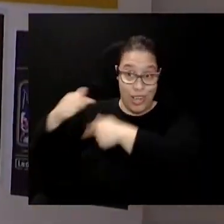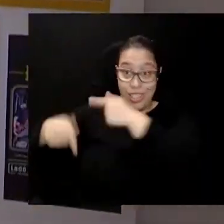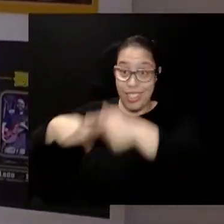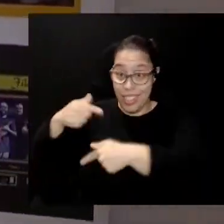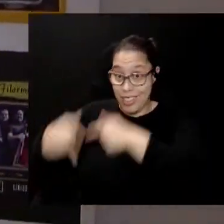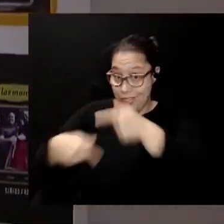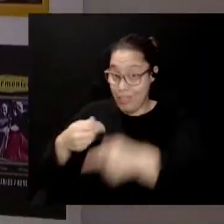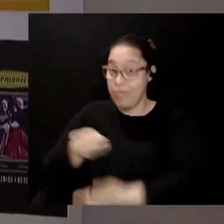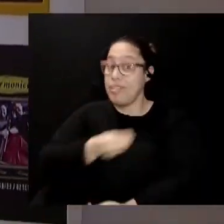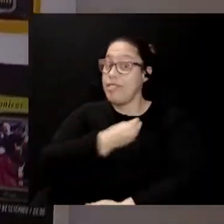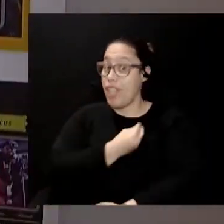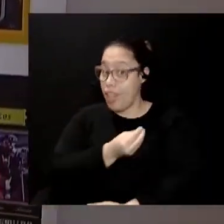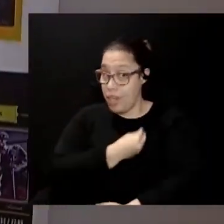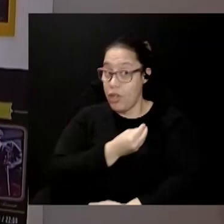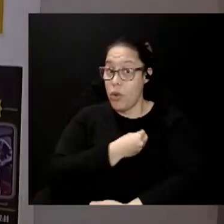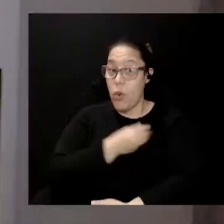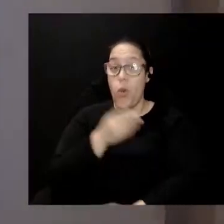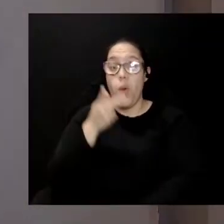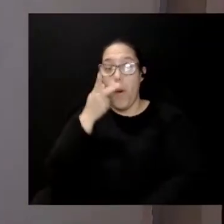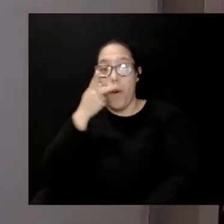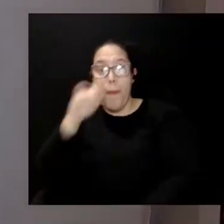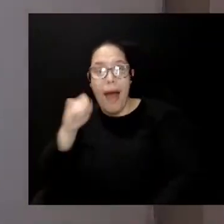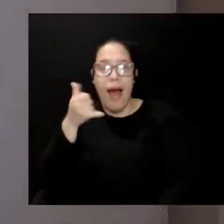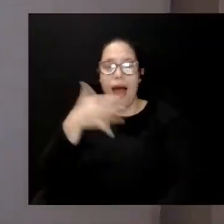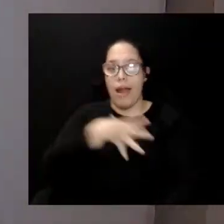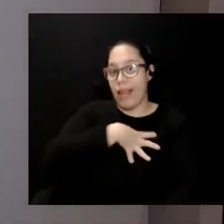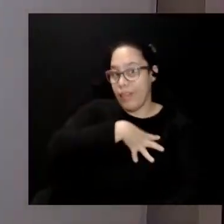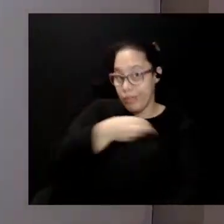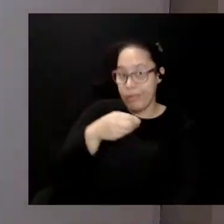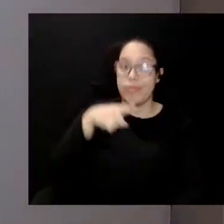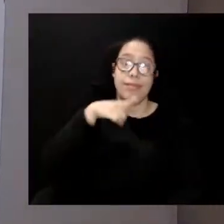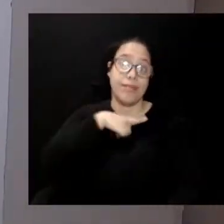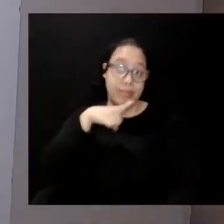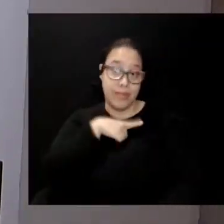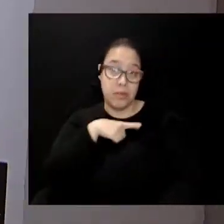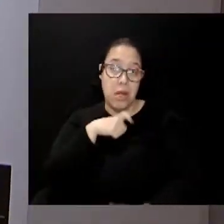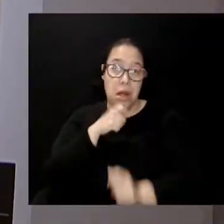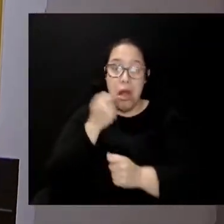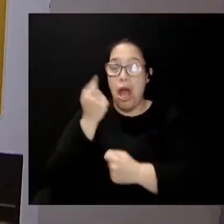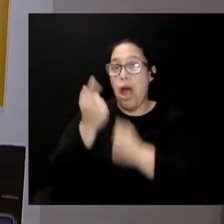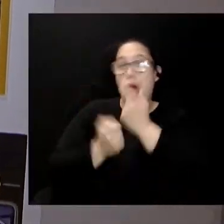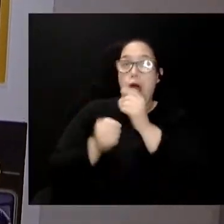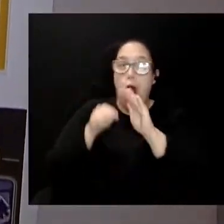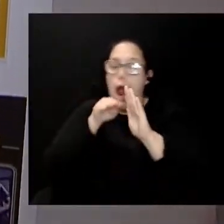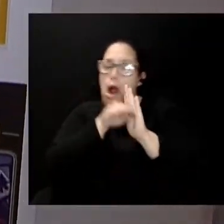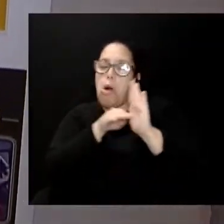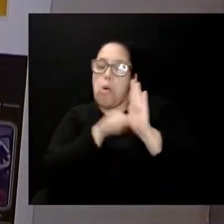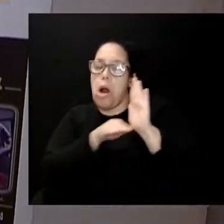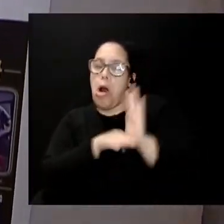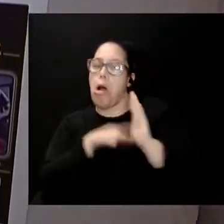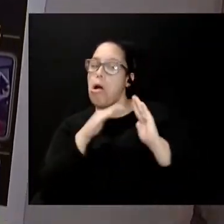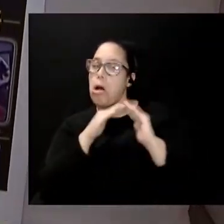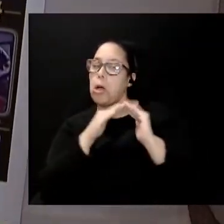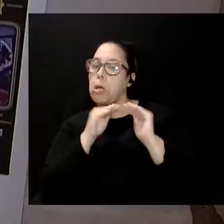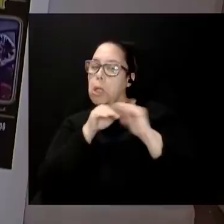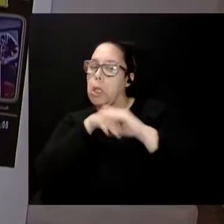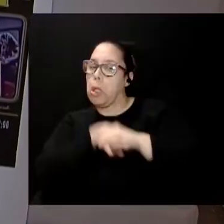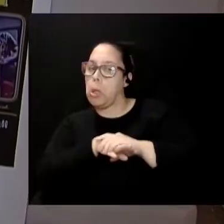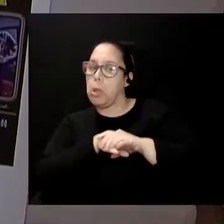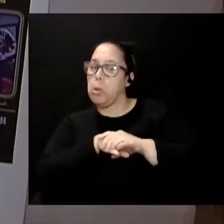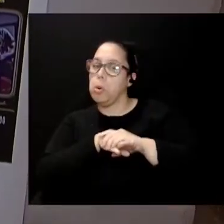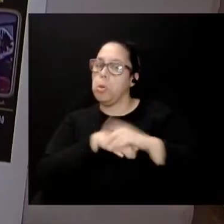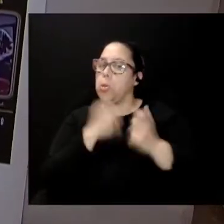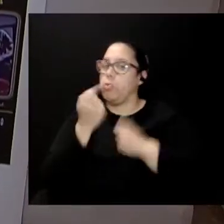de pais para filhos, acabam tendo em algum lugarzinho ali da casa escondido algum acervo desse, né?